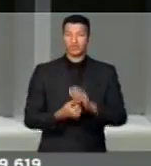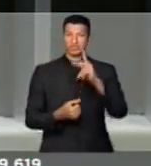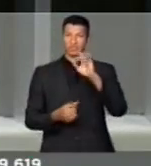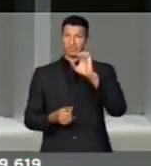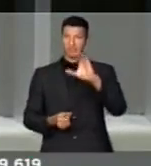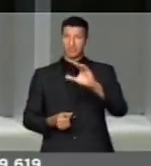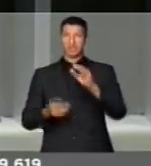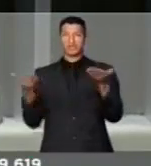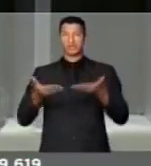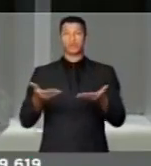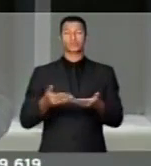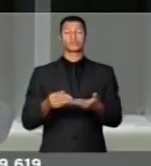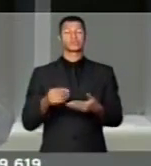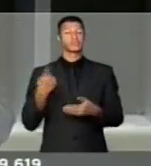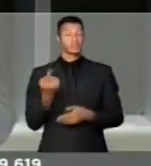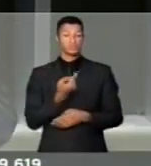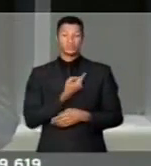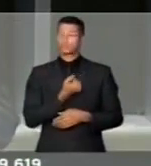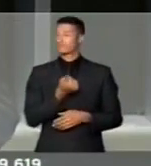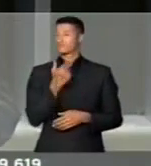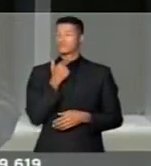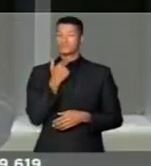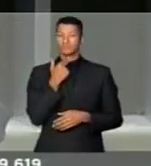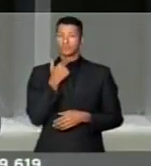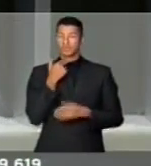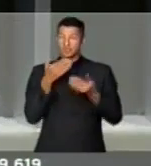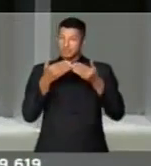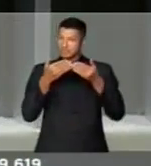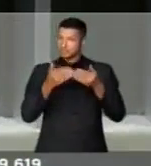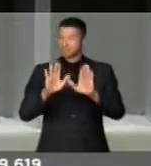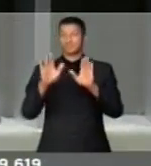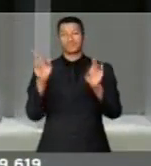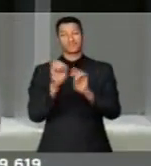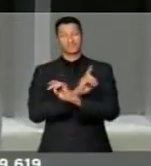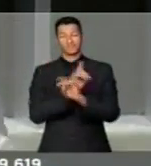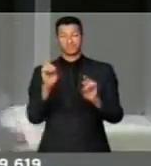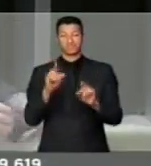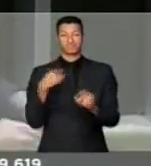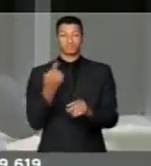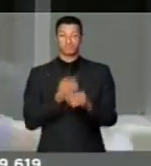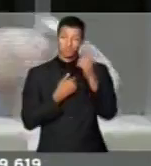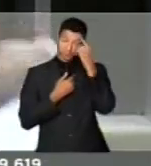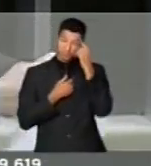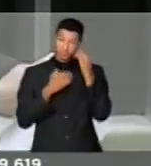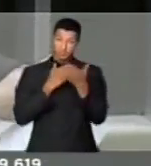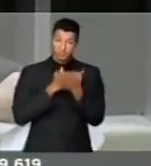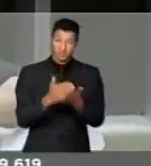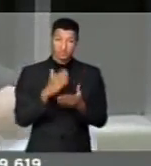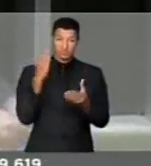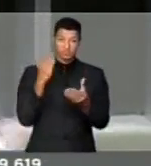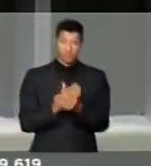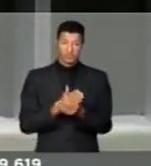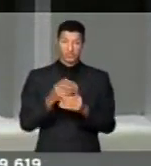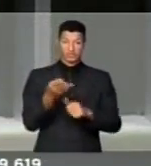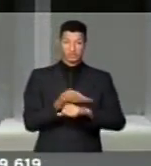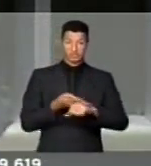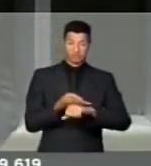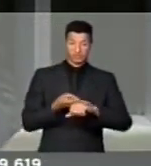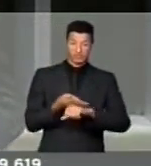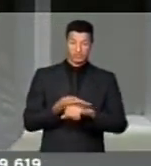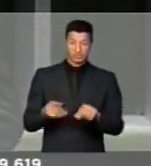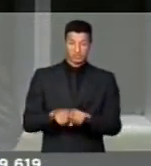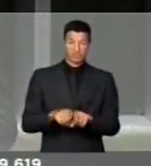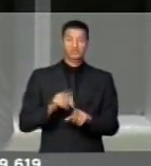no dia de hoje. Nós não podemos abrir esse precedente. Iniciar o processo de